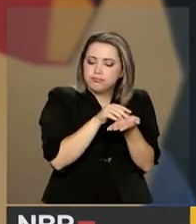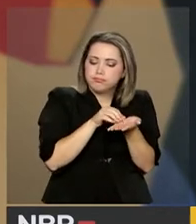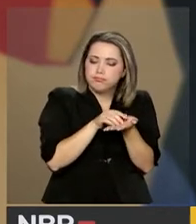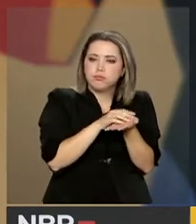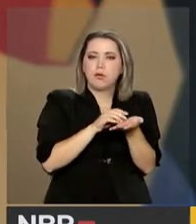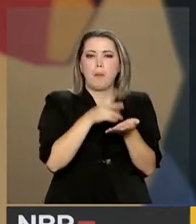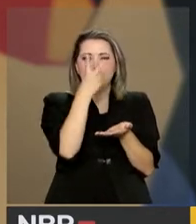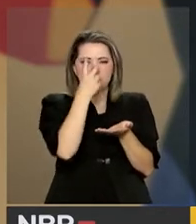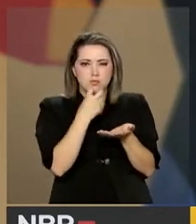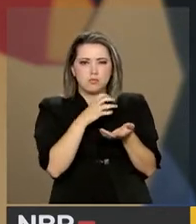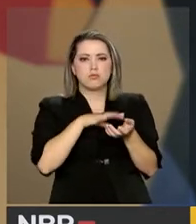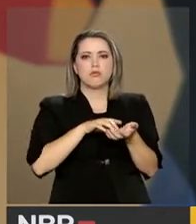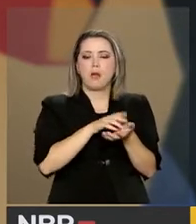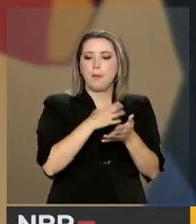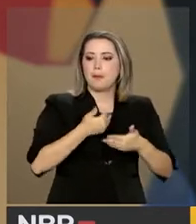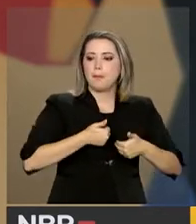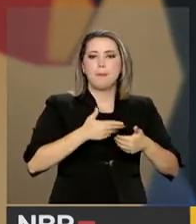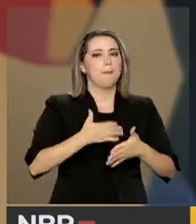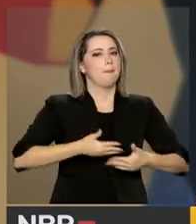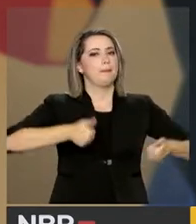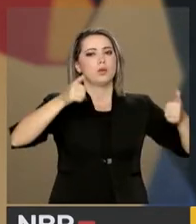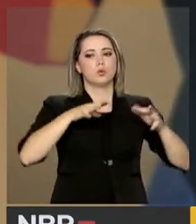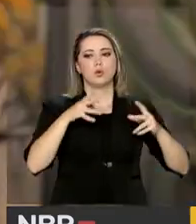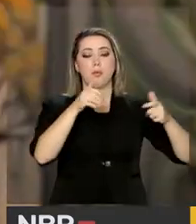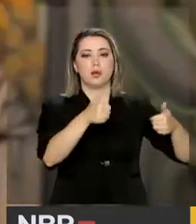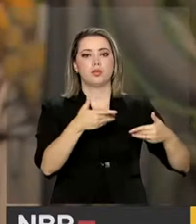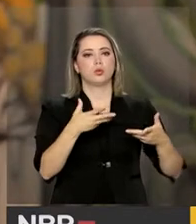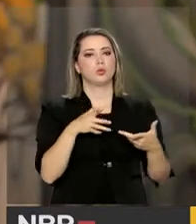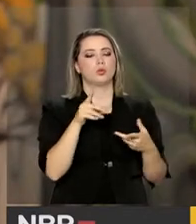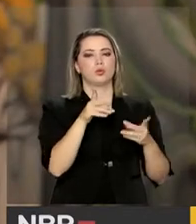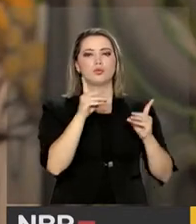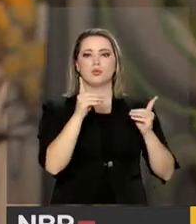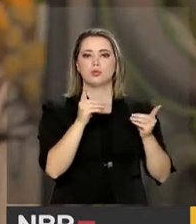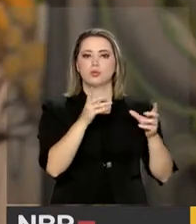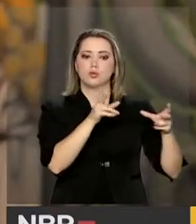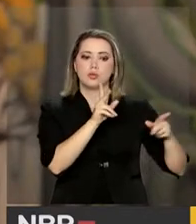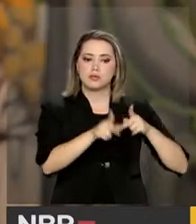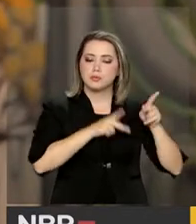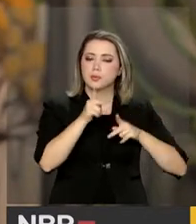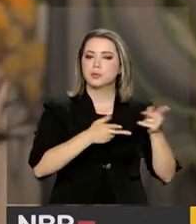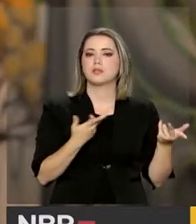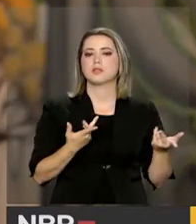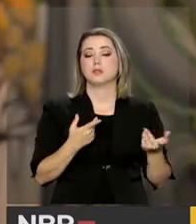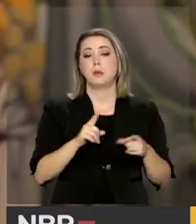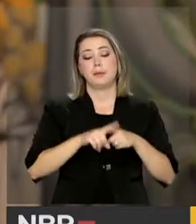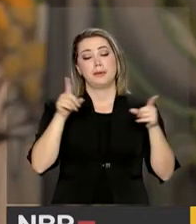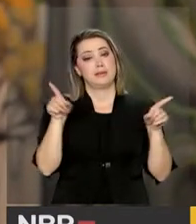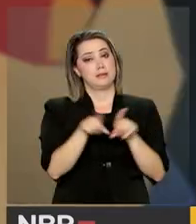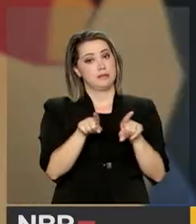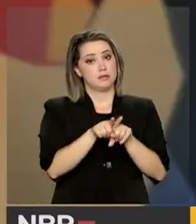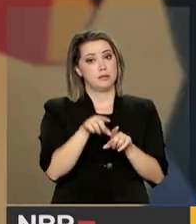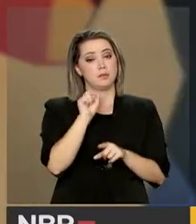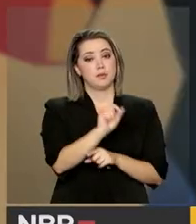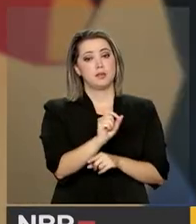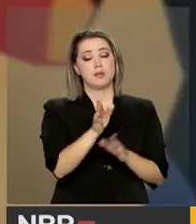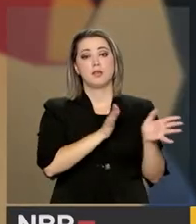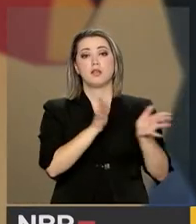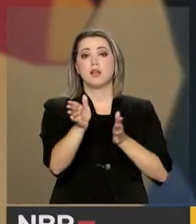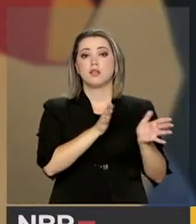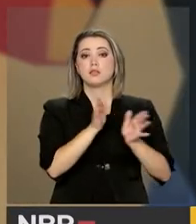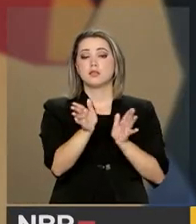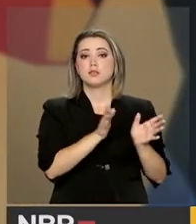para ampliar a acessibilidade para todos os tipos, todos os públicos, né? Mas tem também a